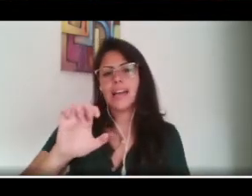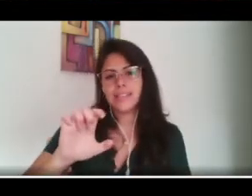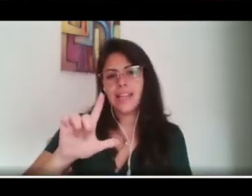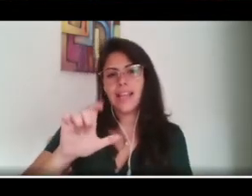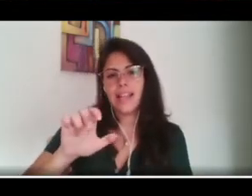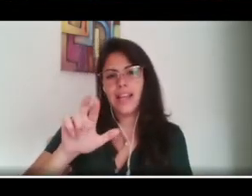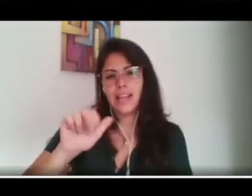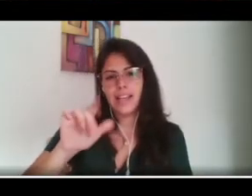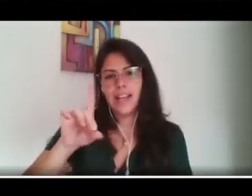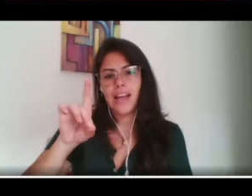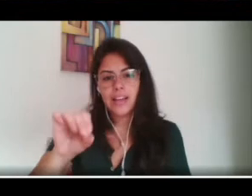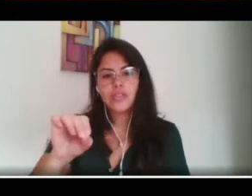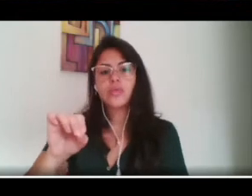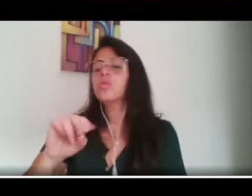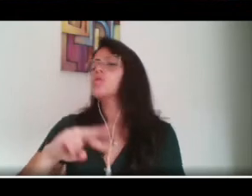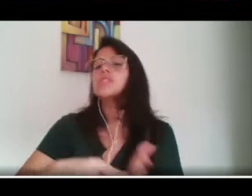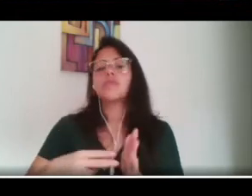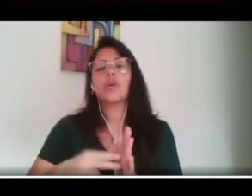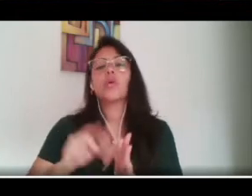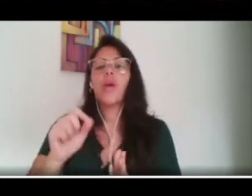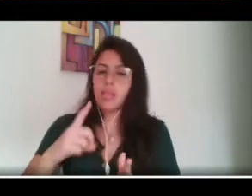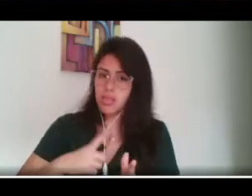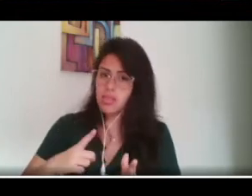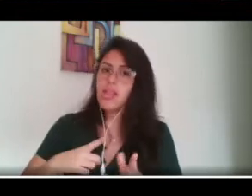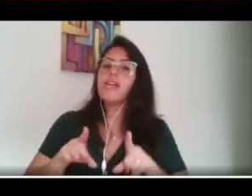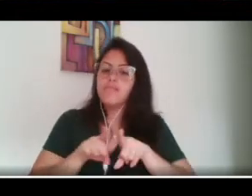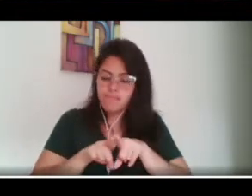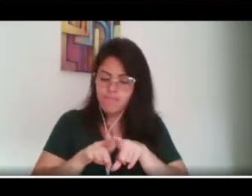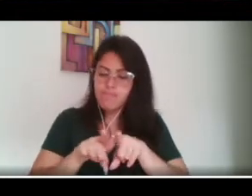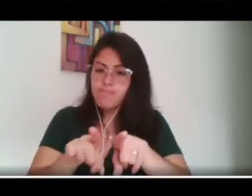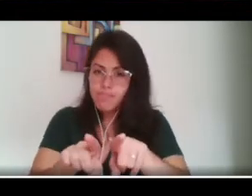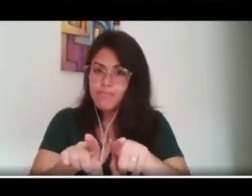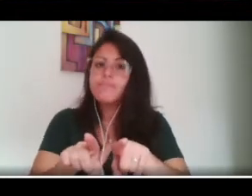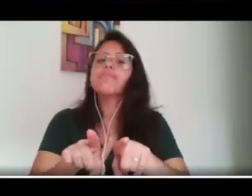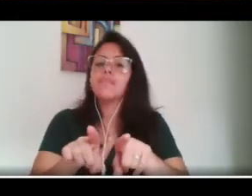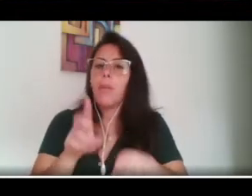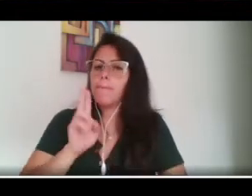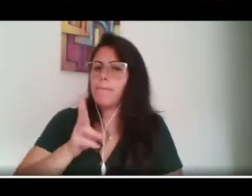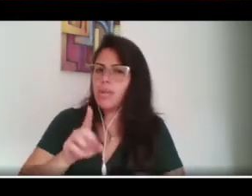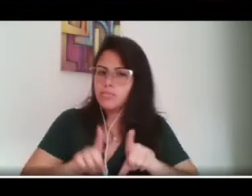mesmo sentido da velocidade. E se